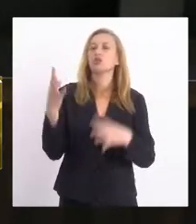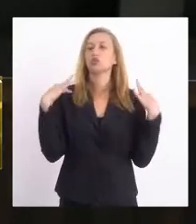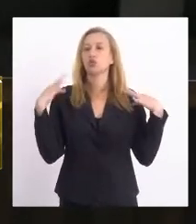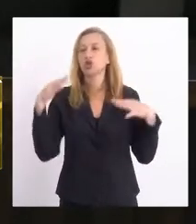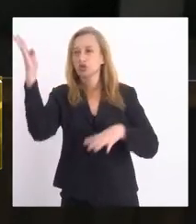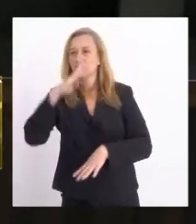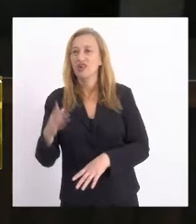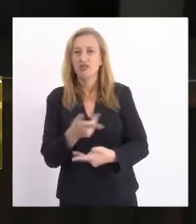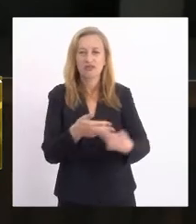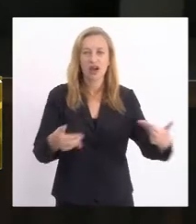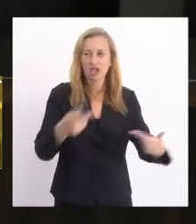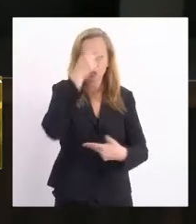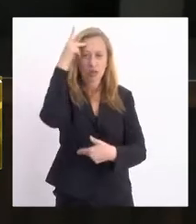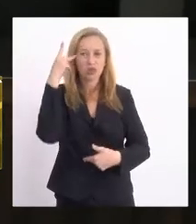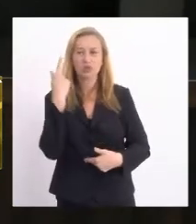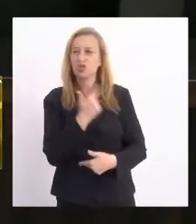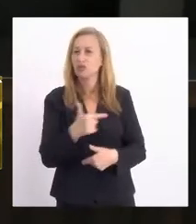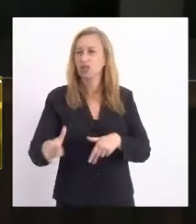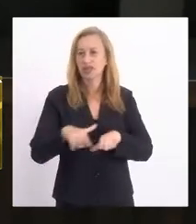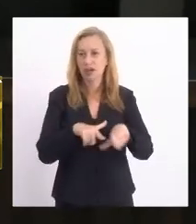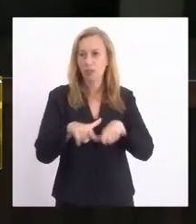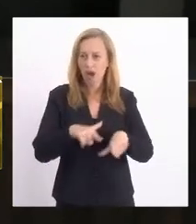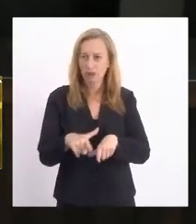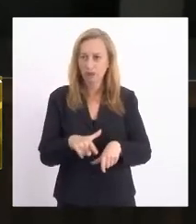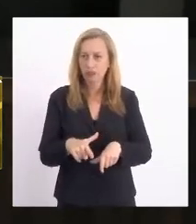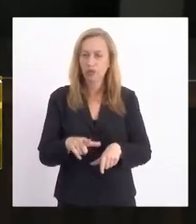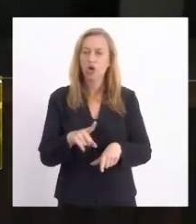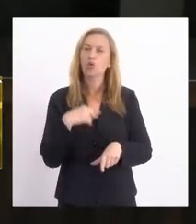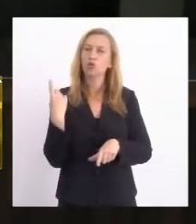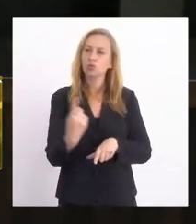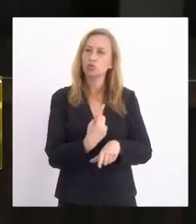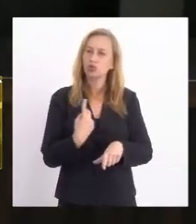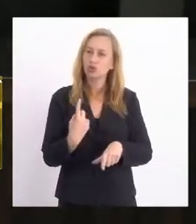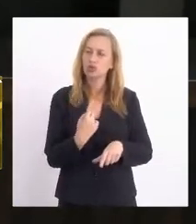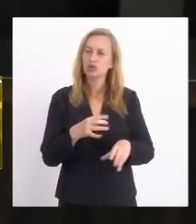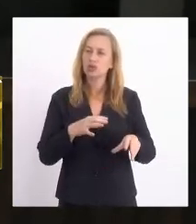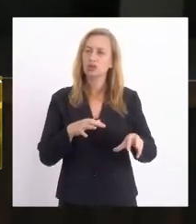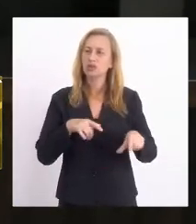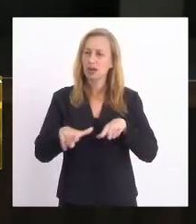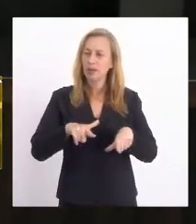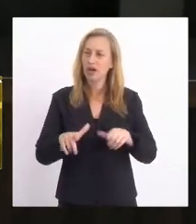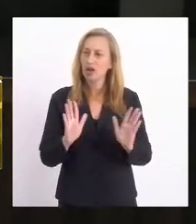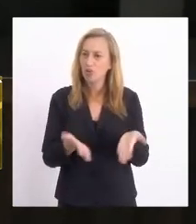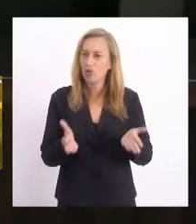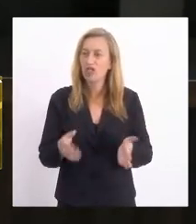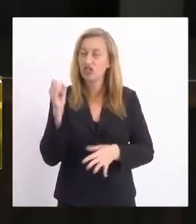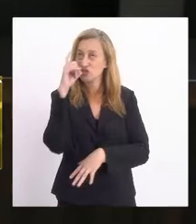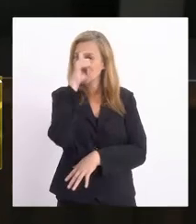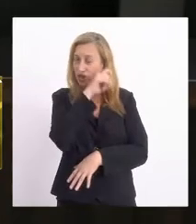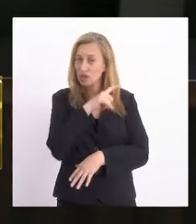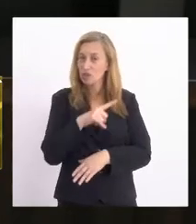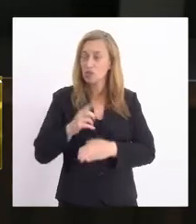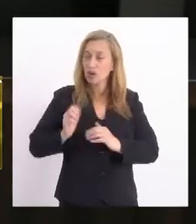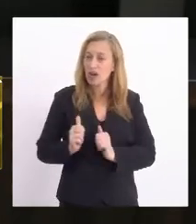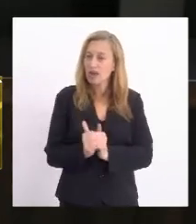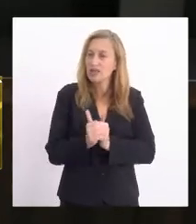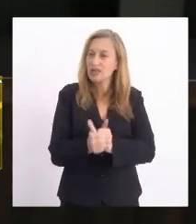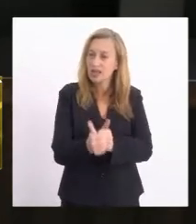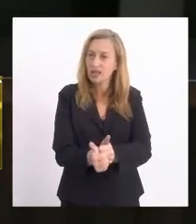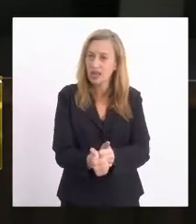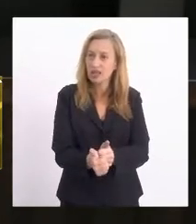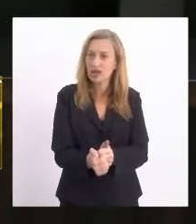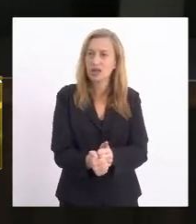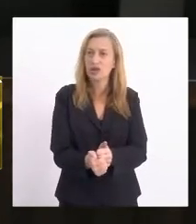milhares de trabalhadores desempregados nossa missão nesse cenário tão difícil foi seguiram parando o